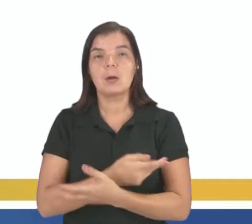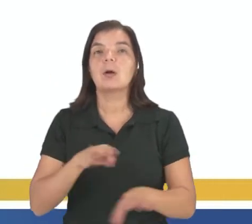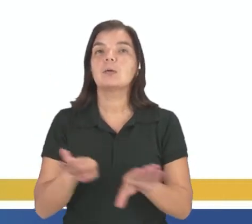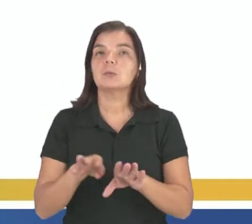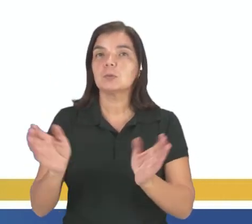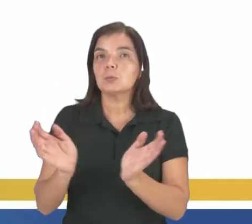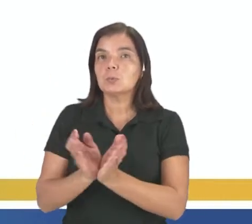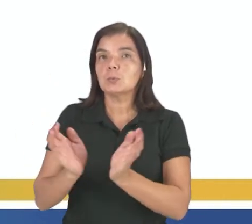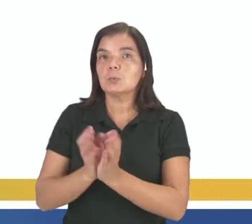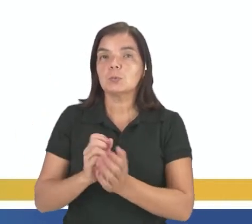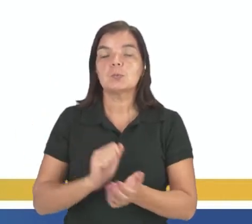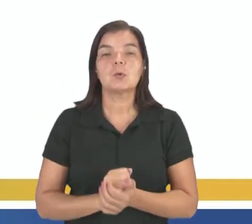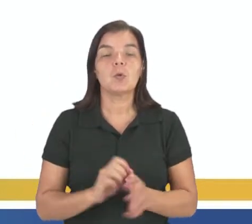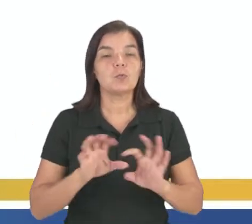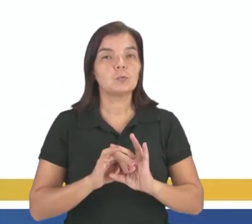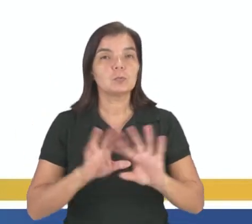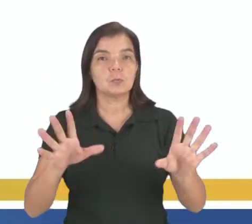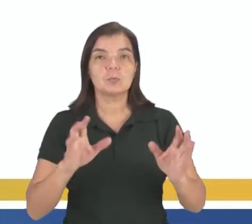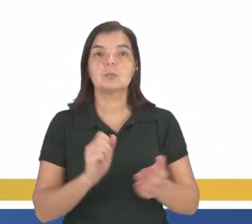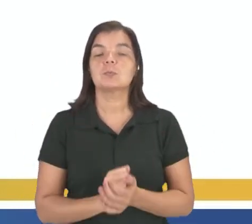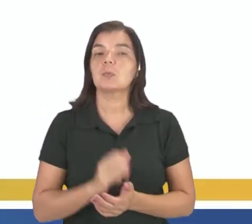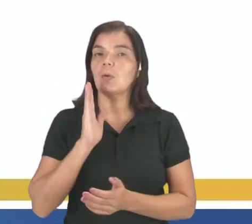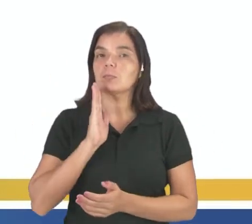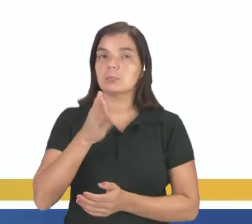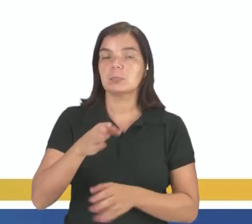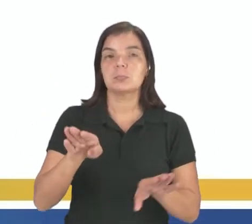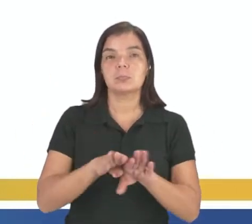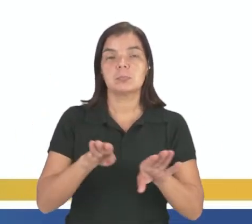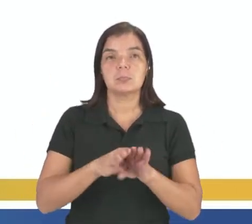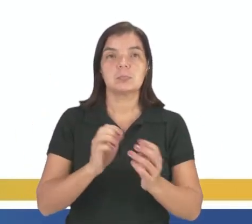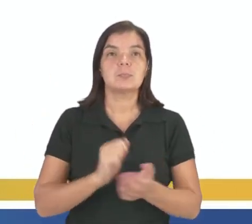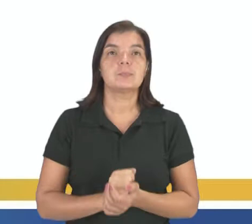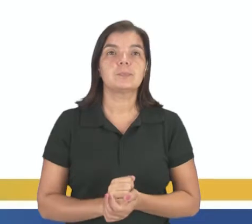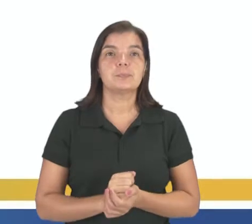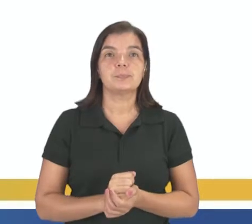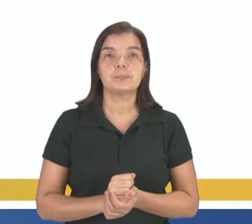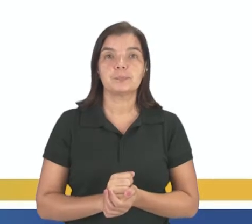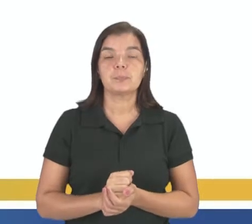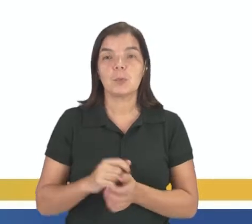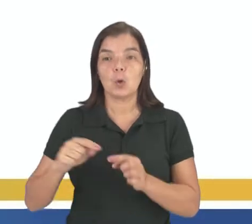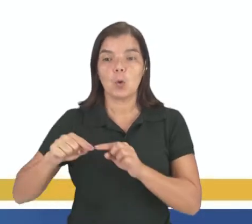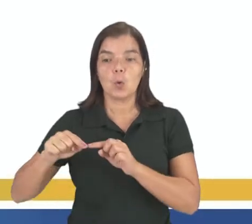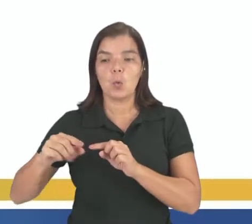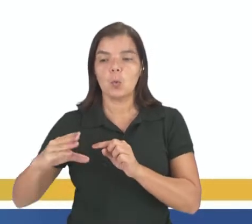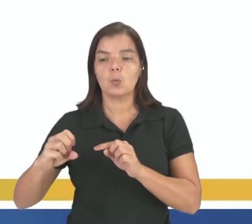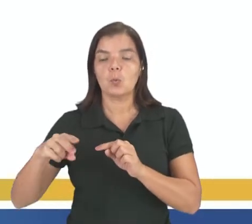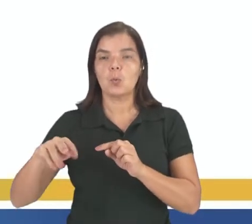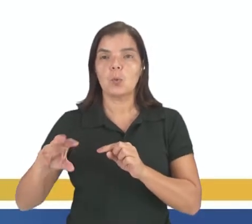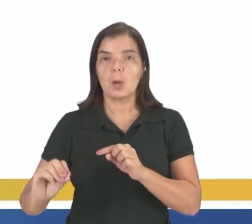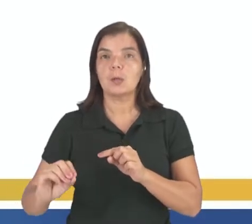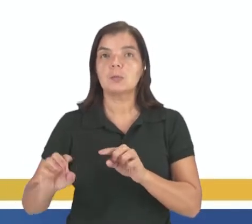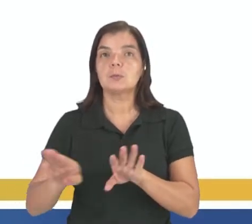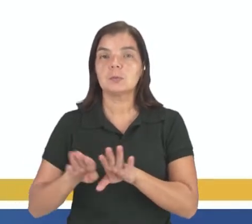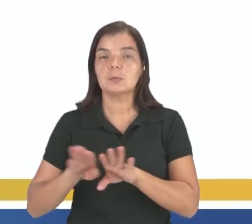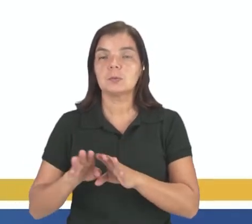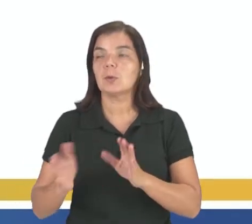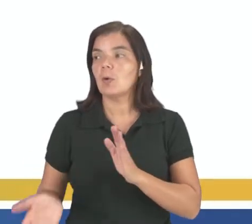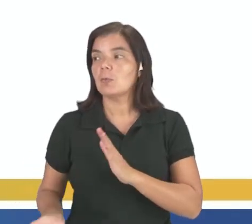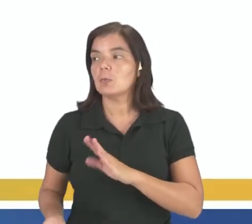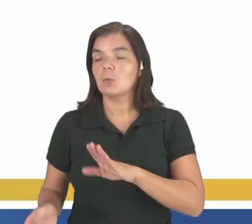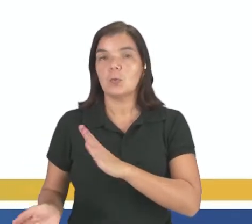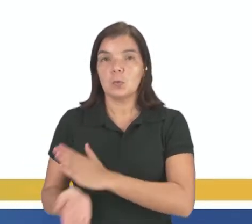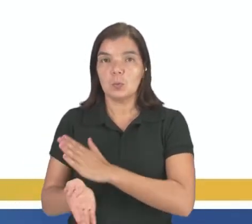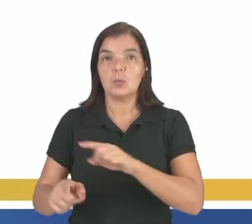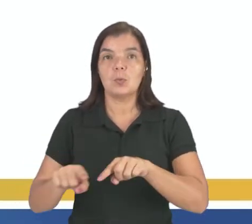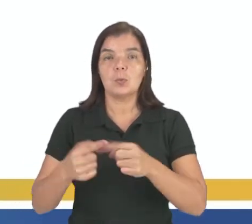equipe é cobrada aos tiros livres é direto temos o tiro de canto marca de dos canteiros